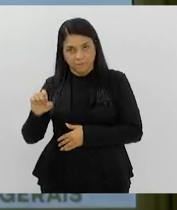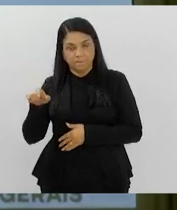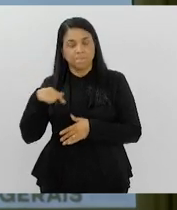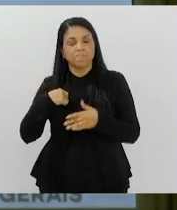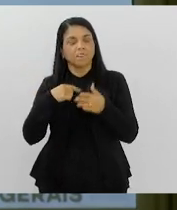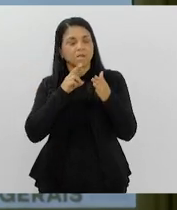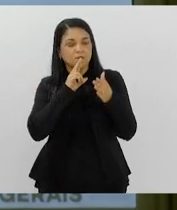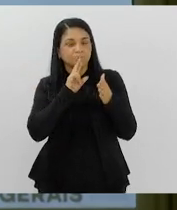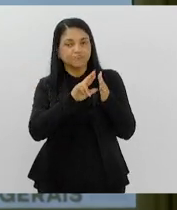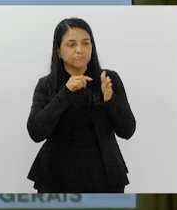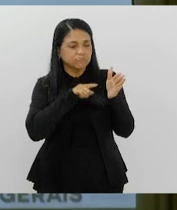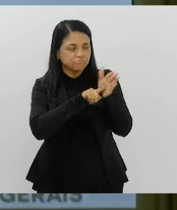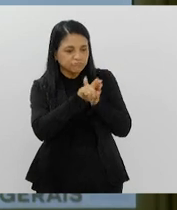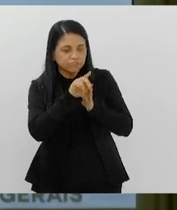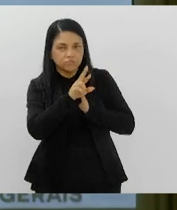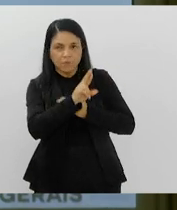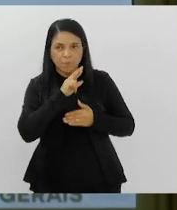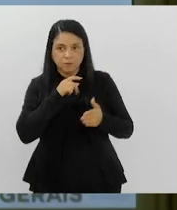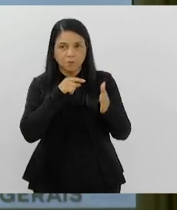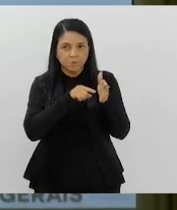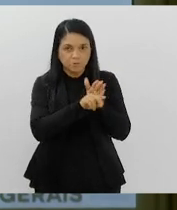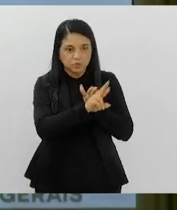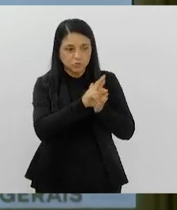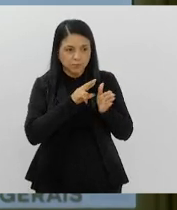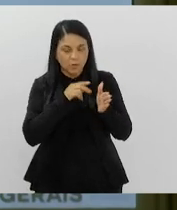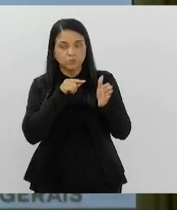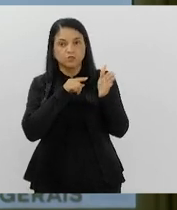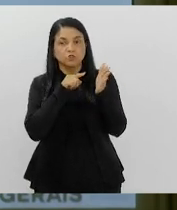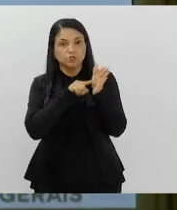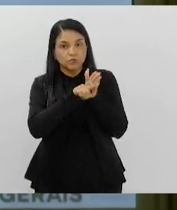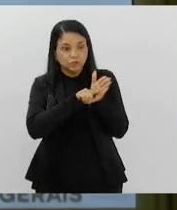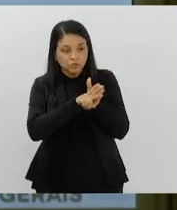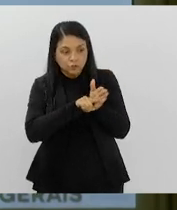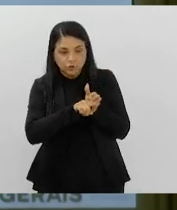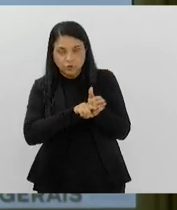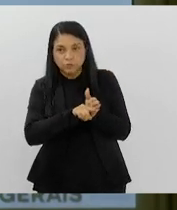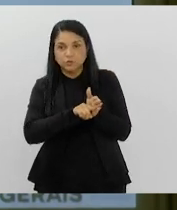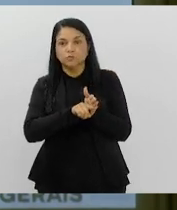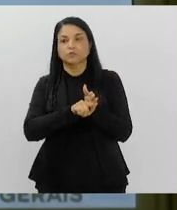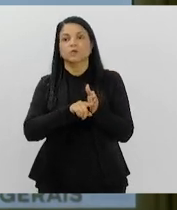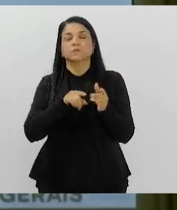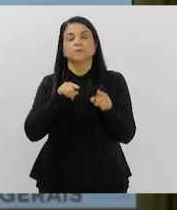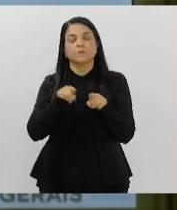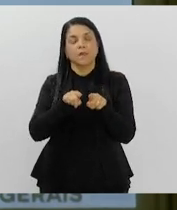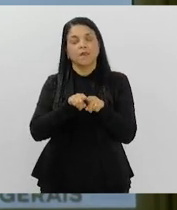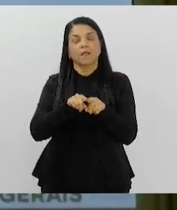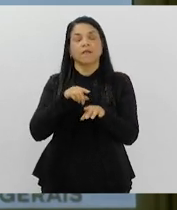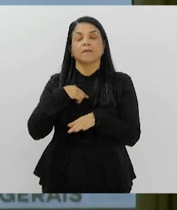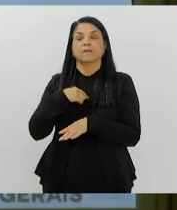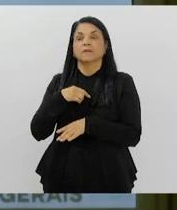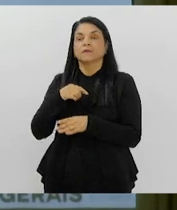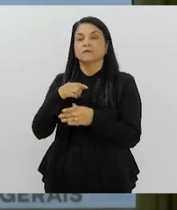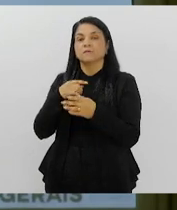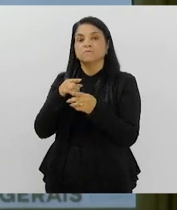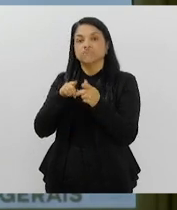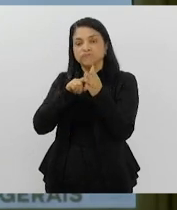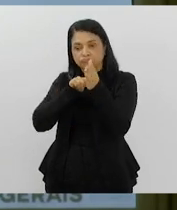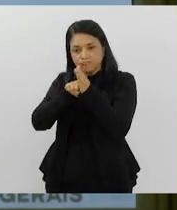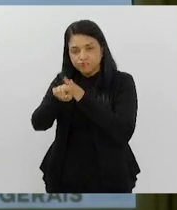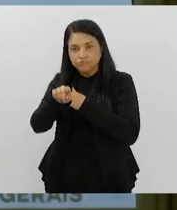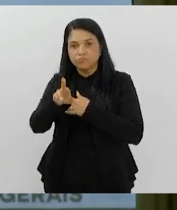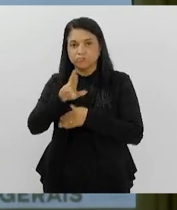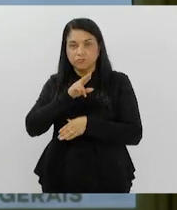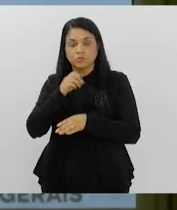estudo. Aplicamos tanto o questionário de clima escolar quanto o questionário socioemocional. O questionário socioemocional, ele é